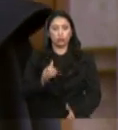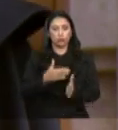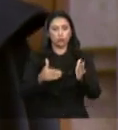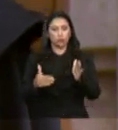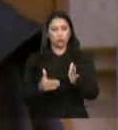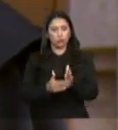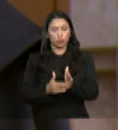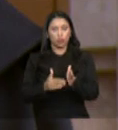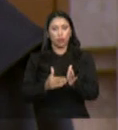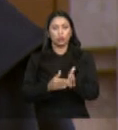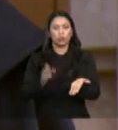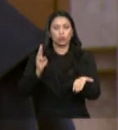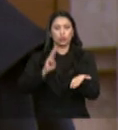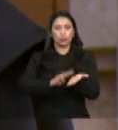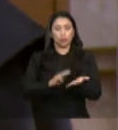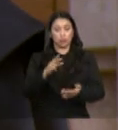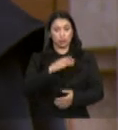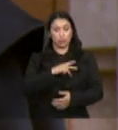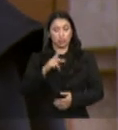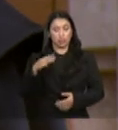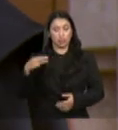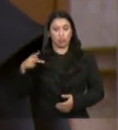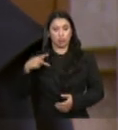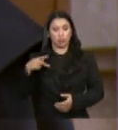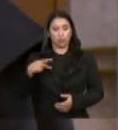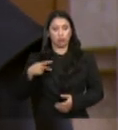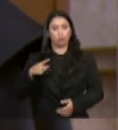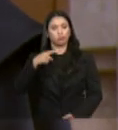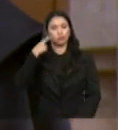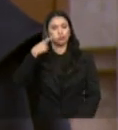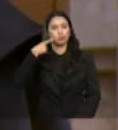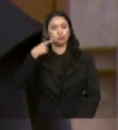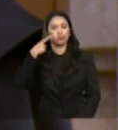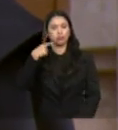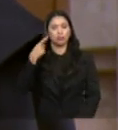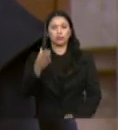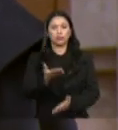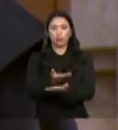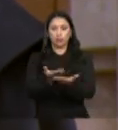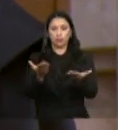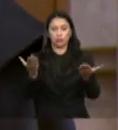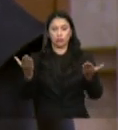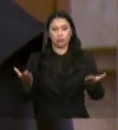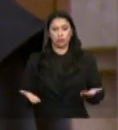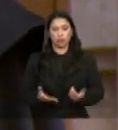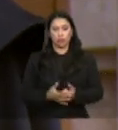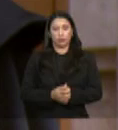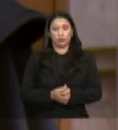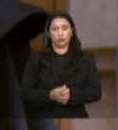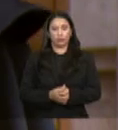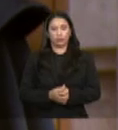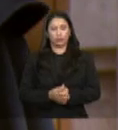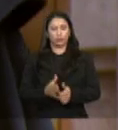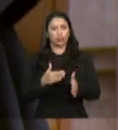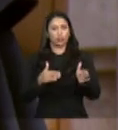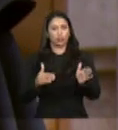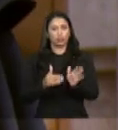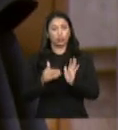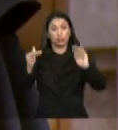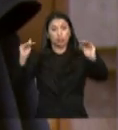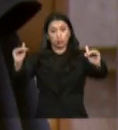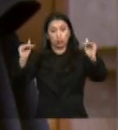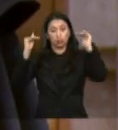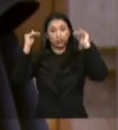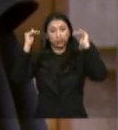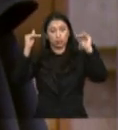todos os advogados aqui presentes senhores e senhoras advogadas e todas as demais autoridades